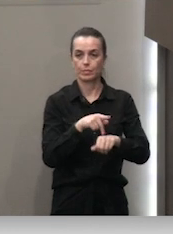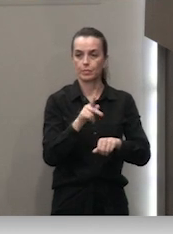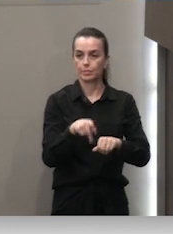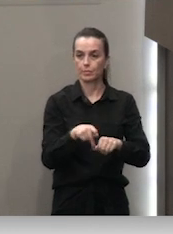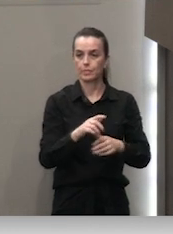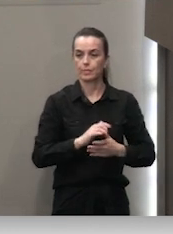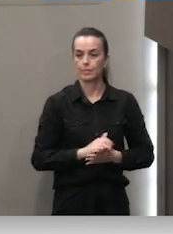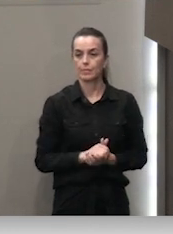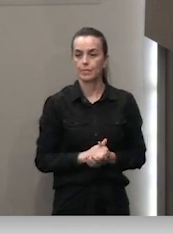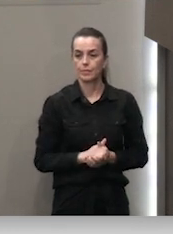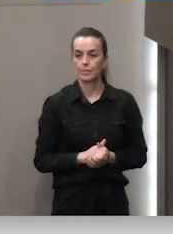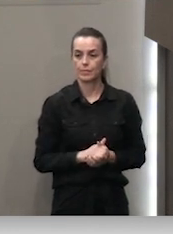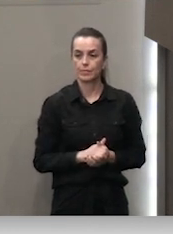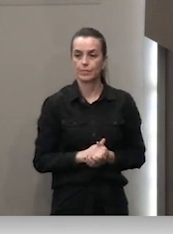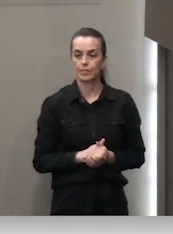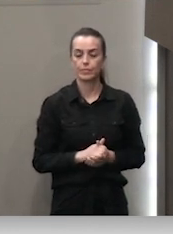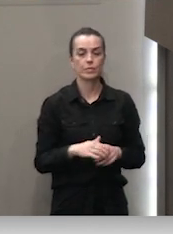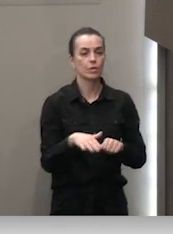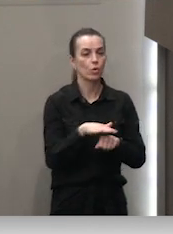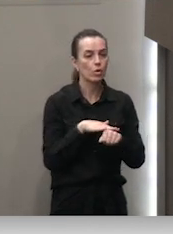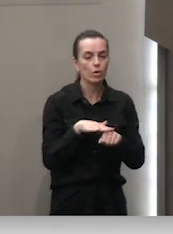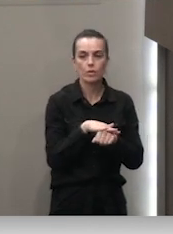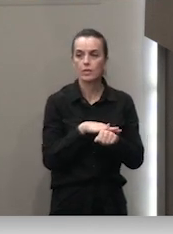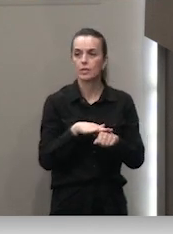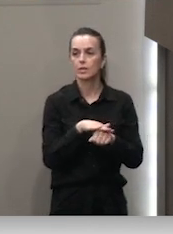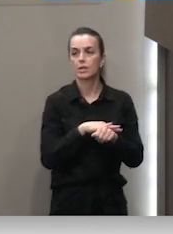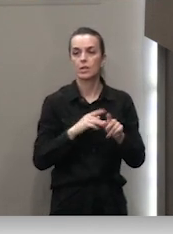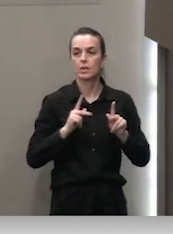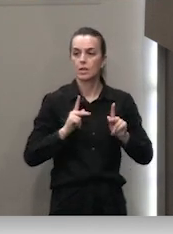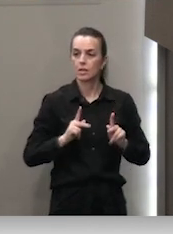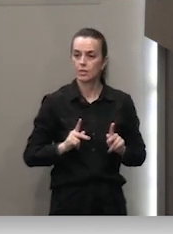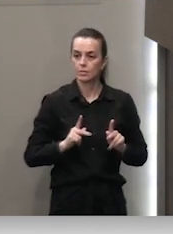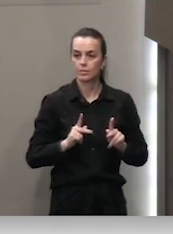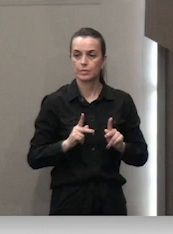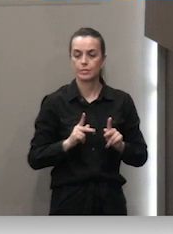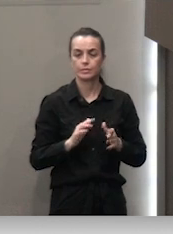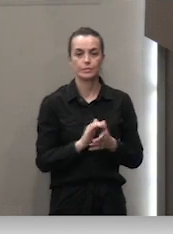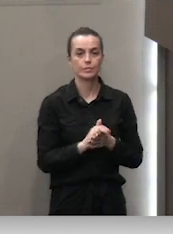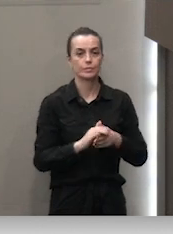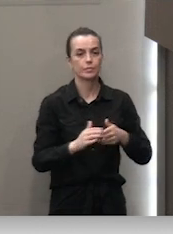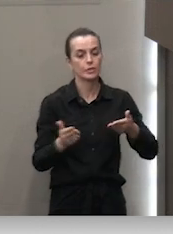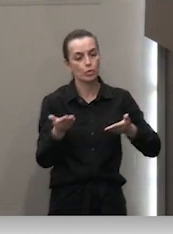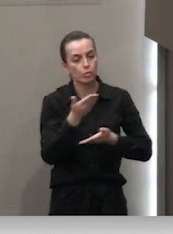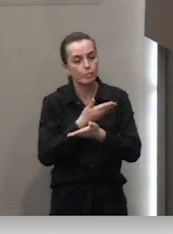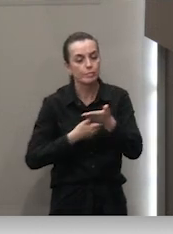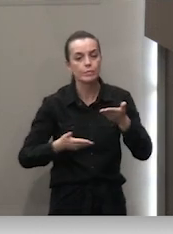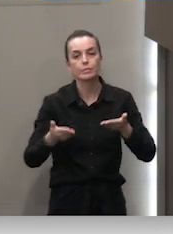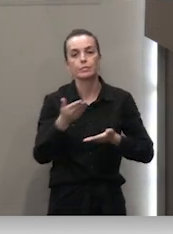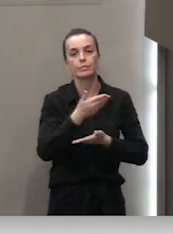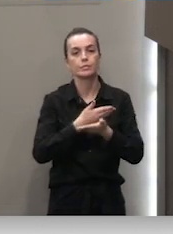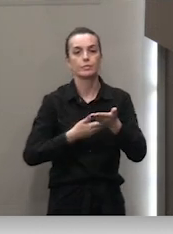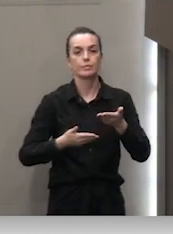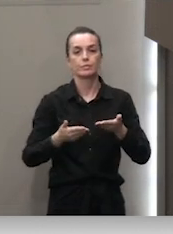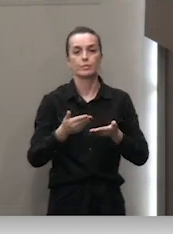passofundense, tratando, conversando com as pessoas, ouvindo as pessoas,